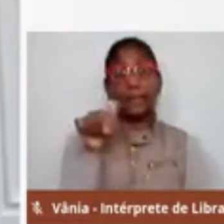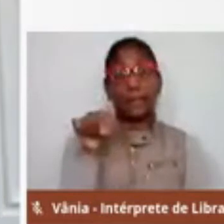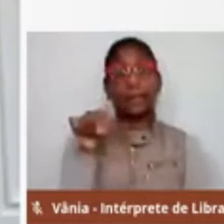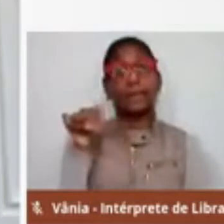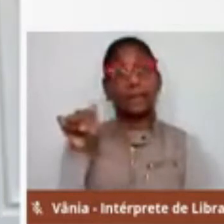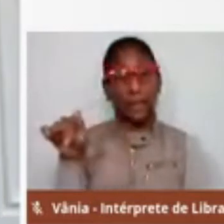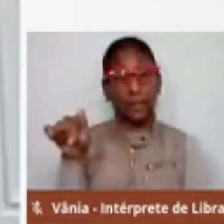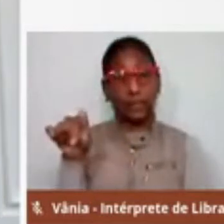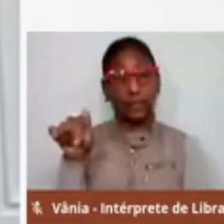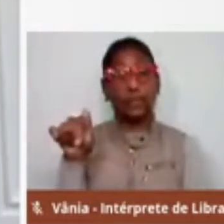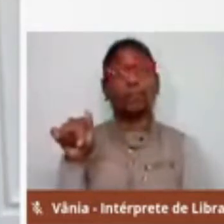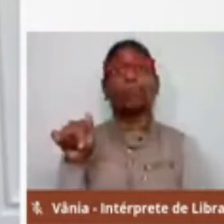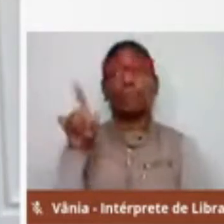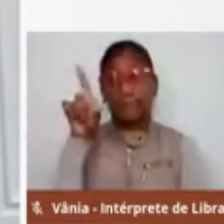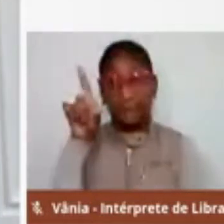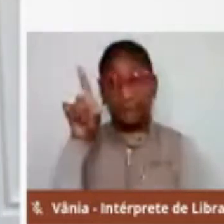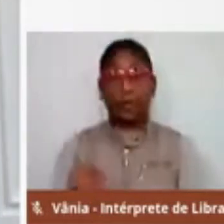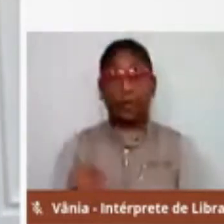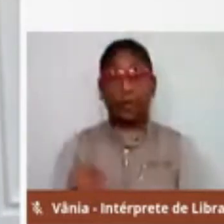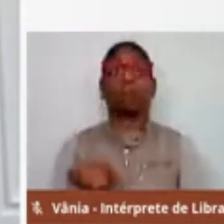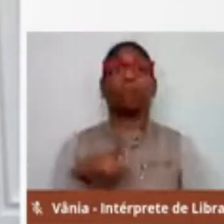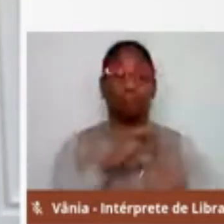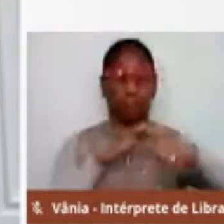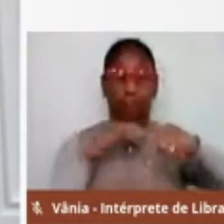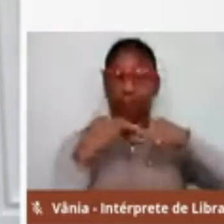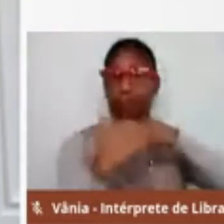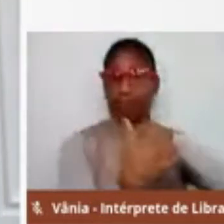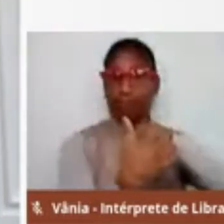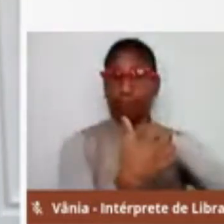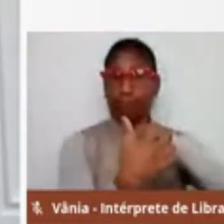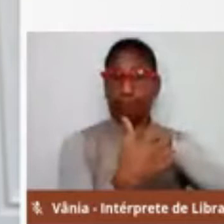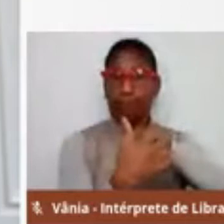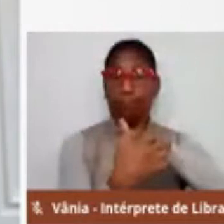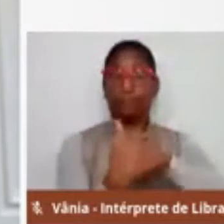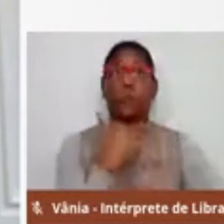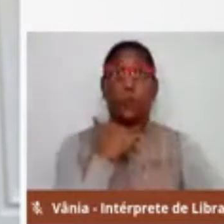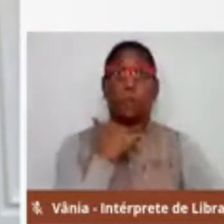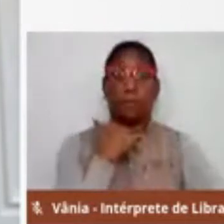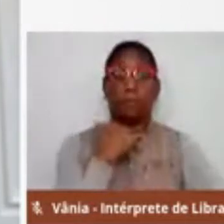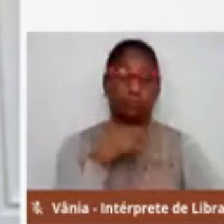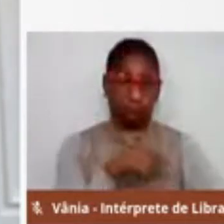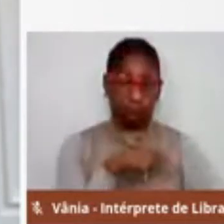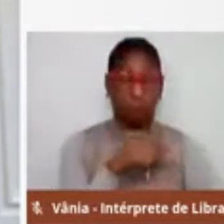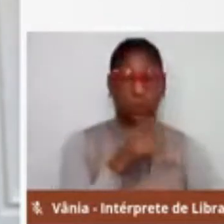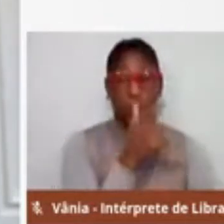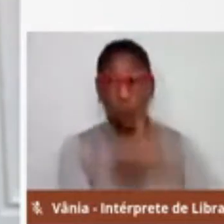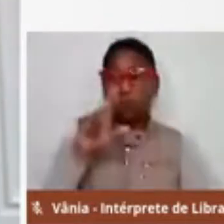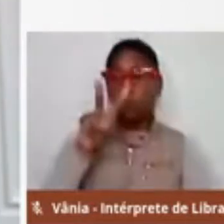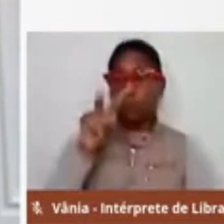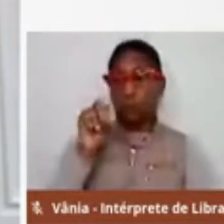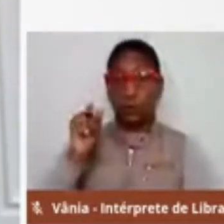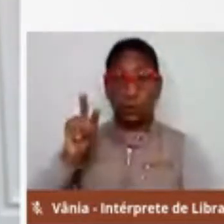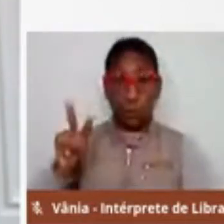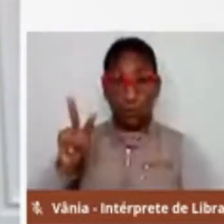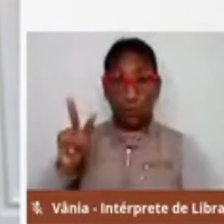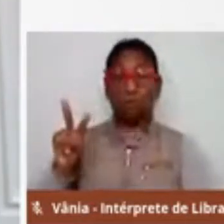677 são ocupados por pacientes confirmados para o coronavírus. Outros 202